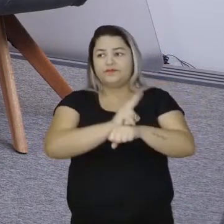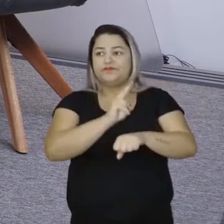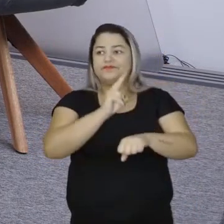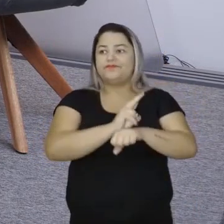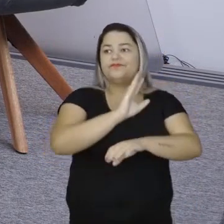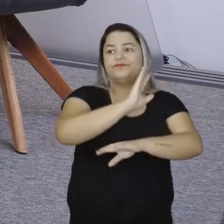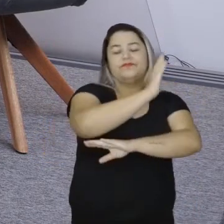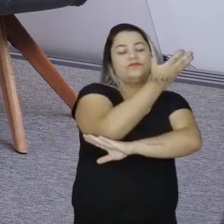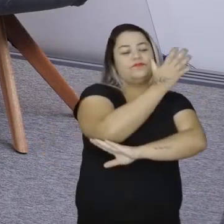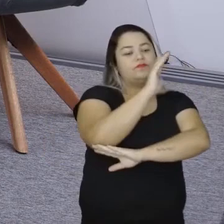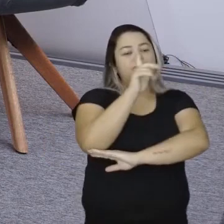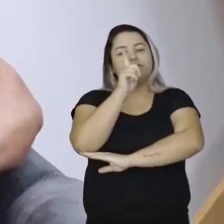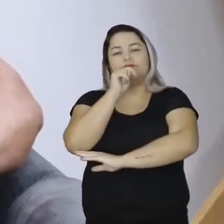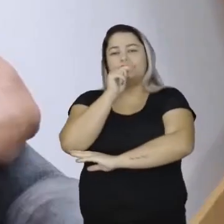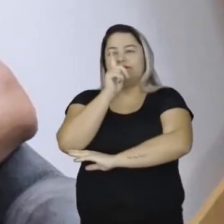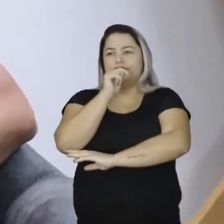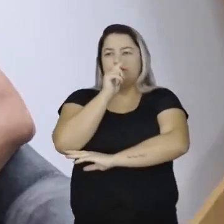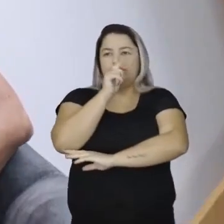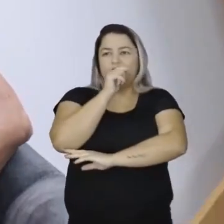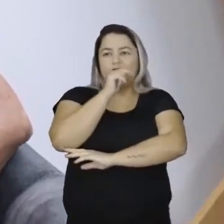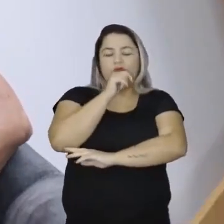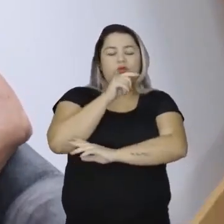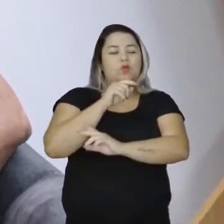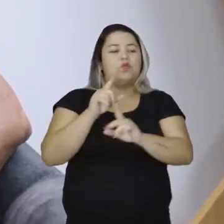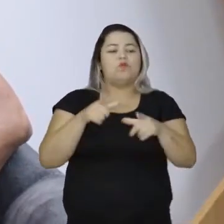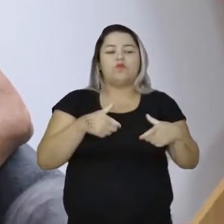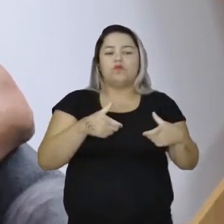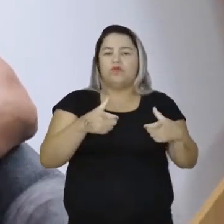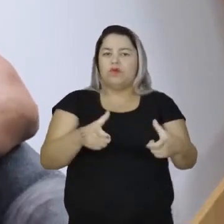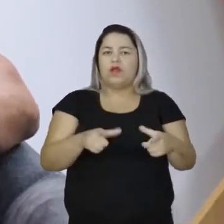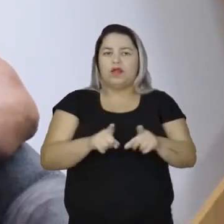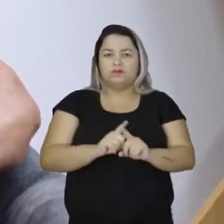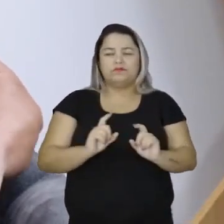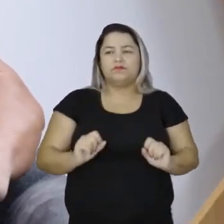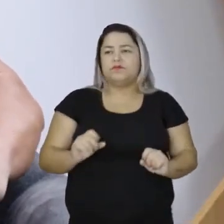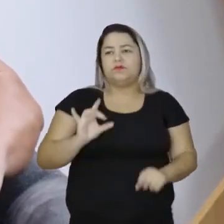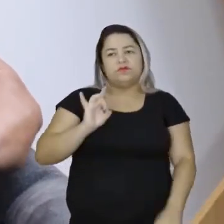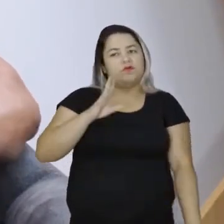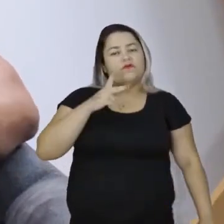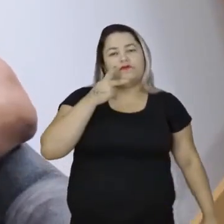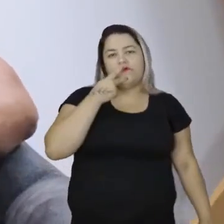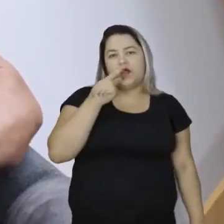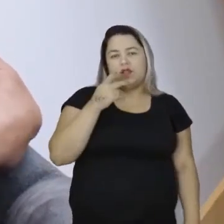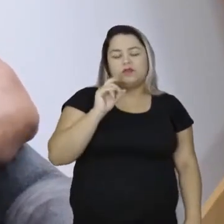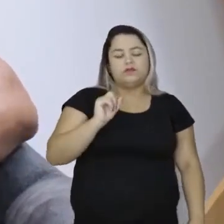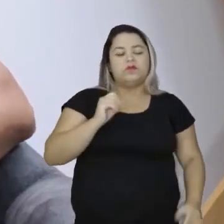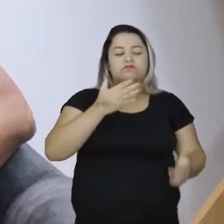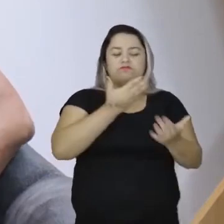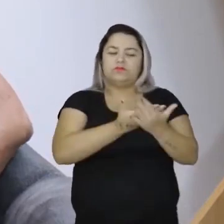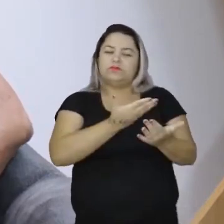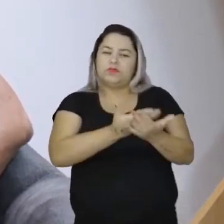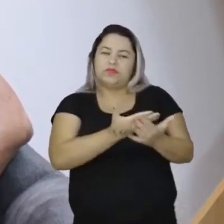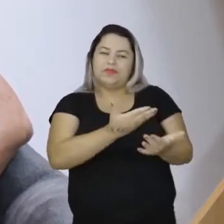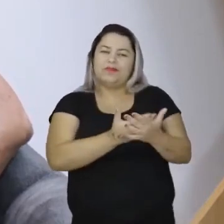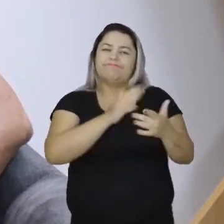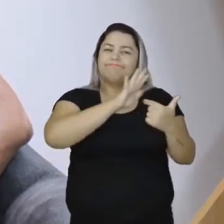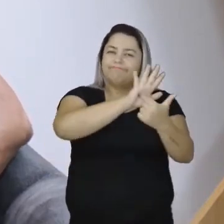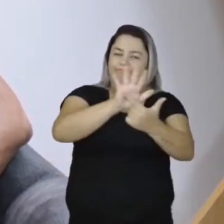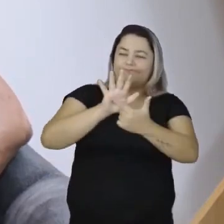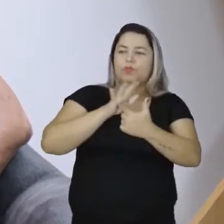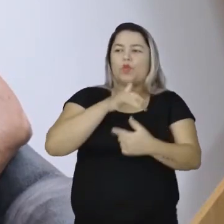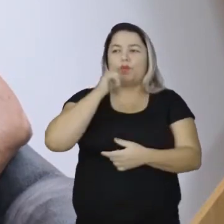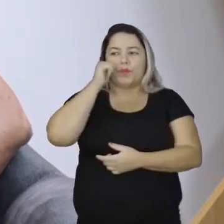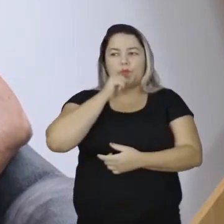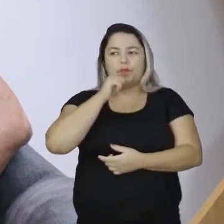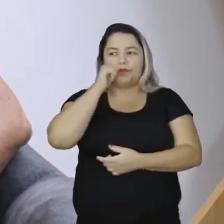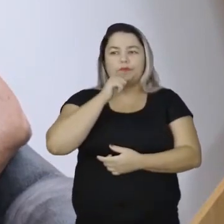floresta, das águas, do ambiente. Isso não sou eu que estou dizendo, isso são estudos que demonstram que as mulheres